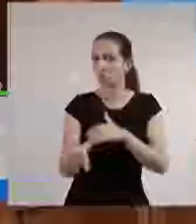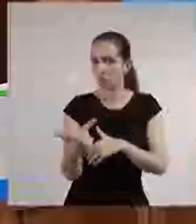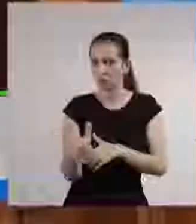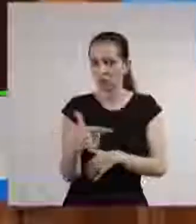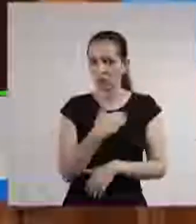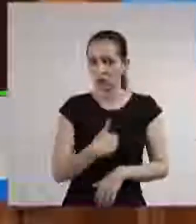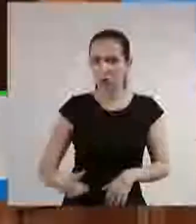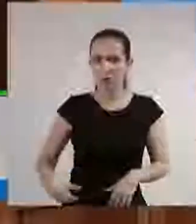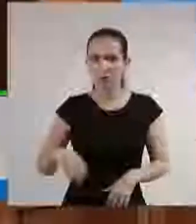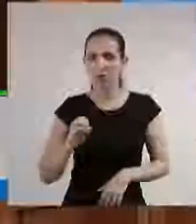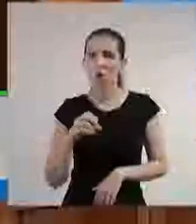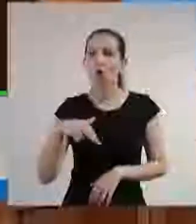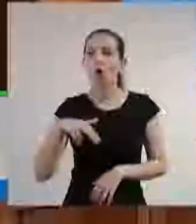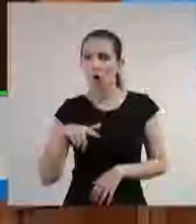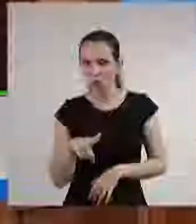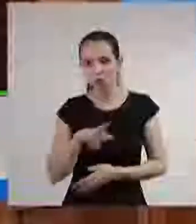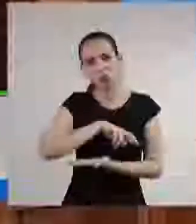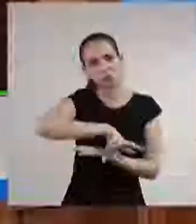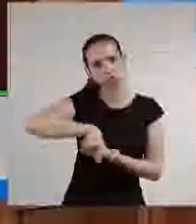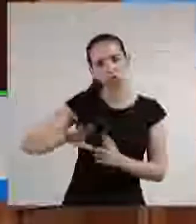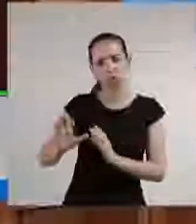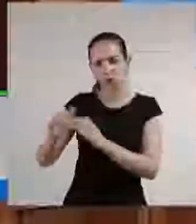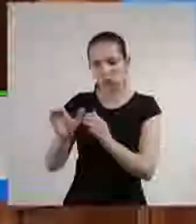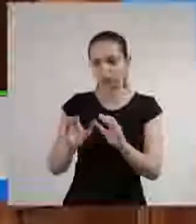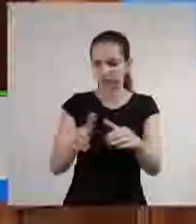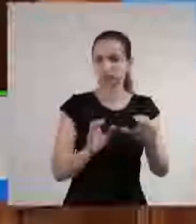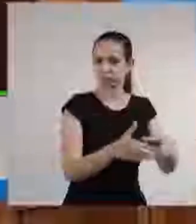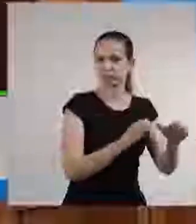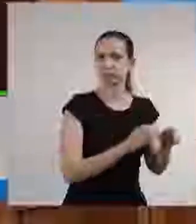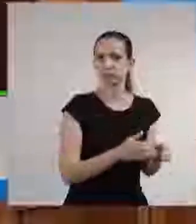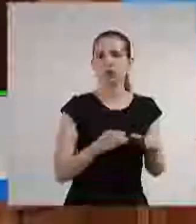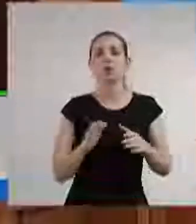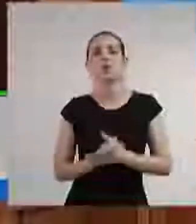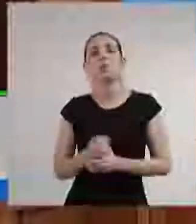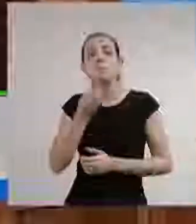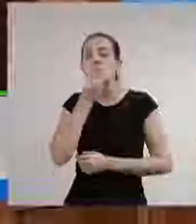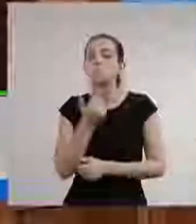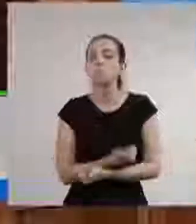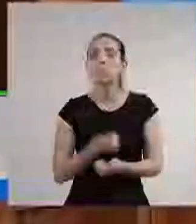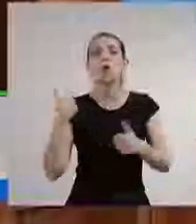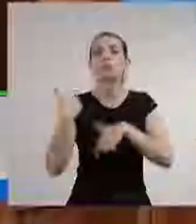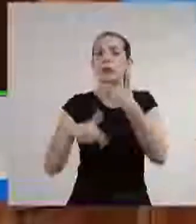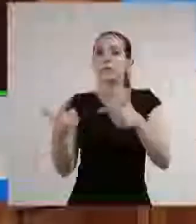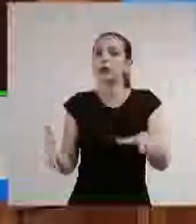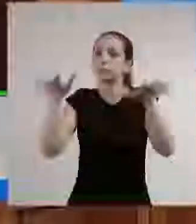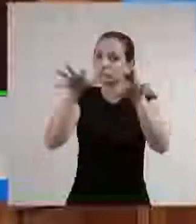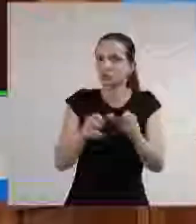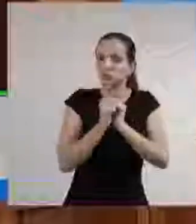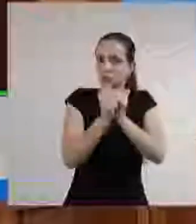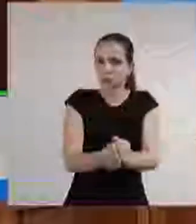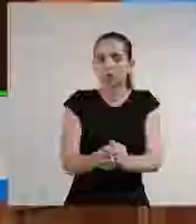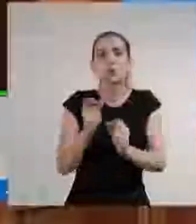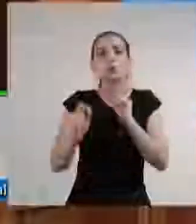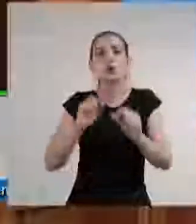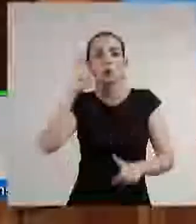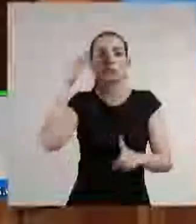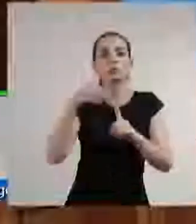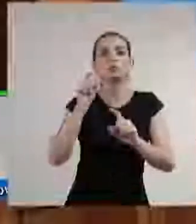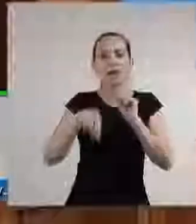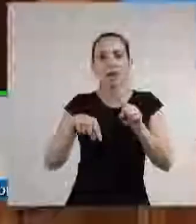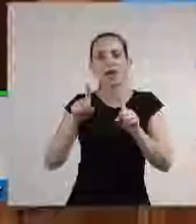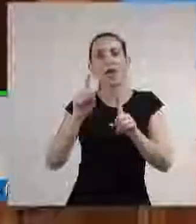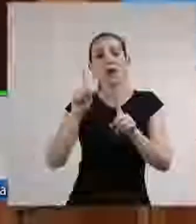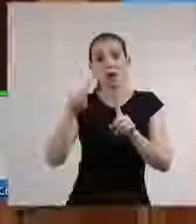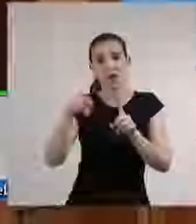aqui quero deixar esse registro, parabenizando pelo belíssimo trabalho. O objetivo é despertar na sociedade a